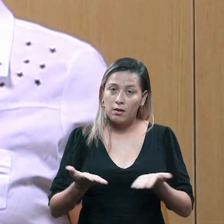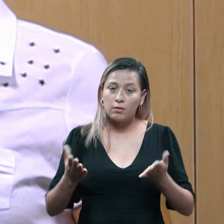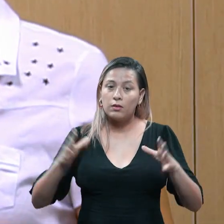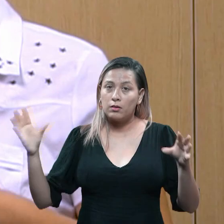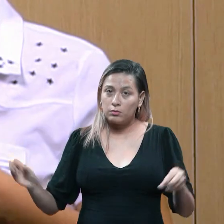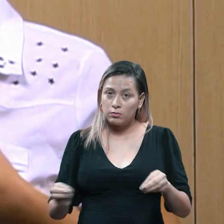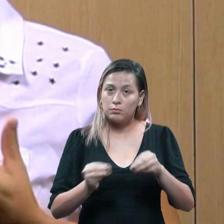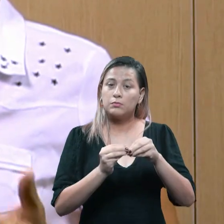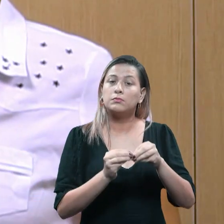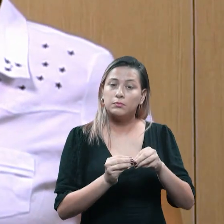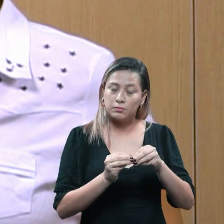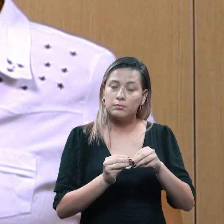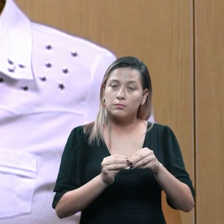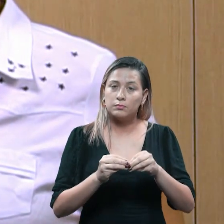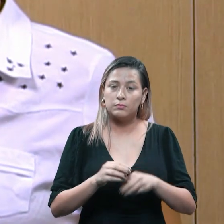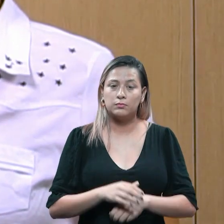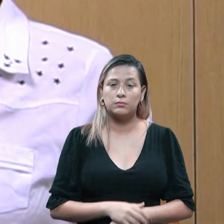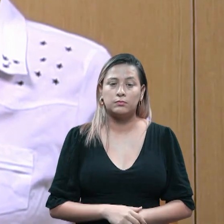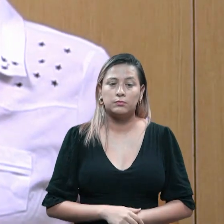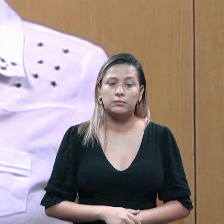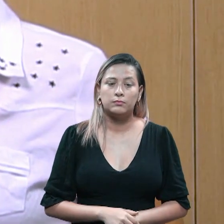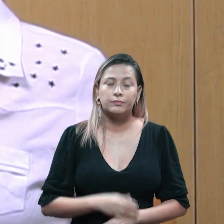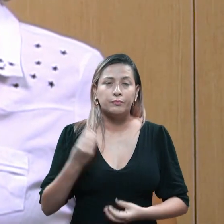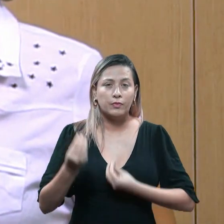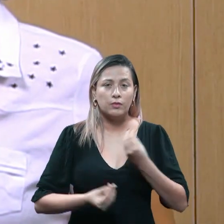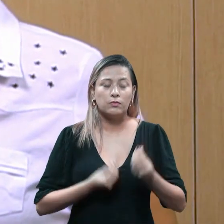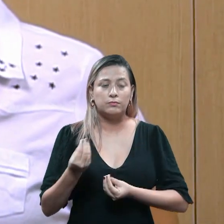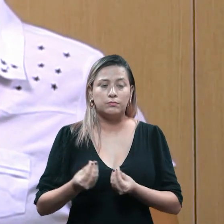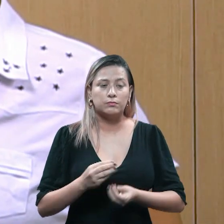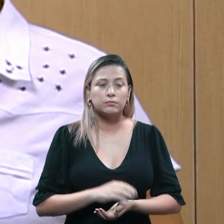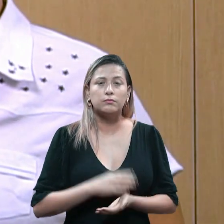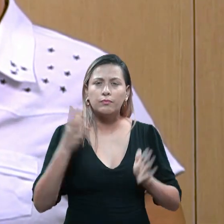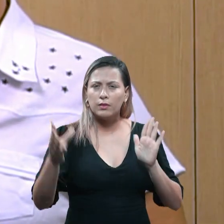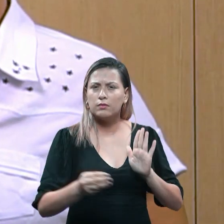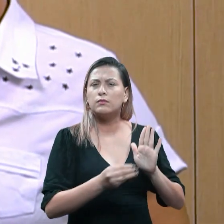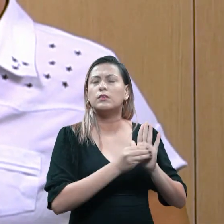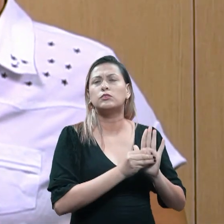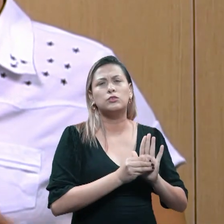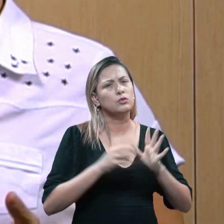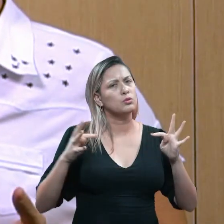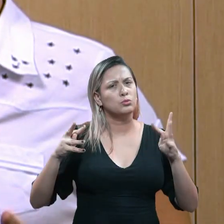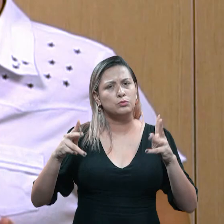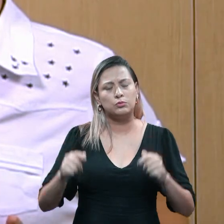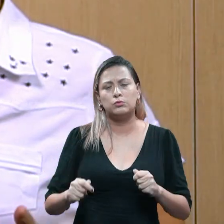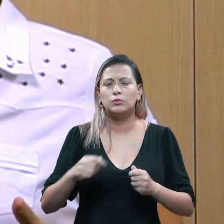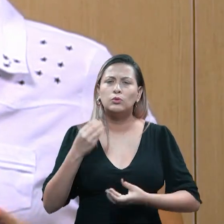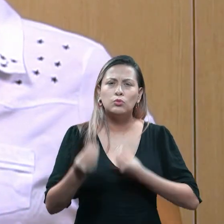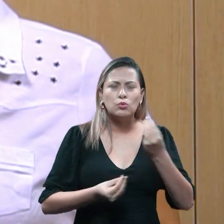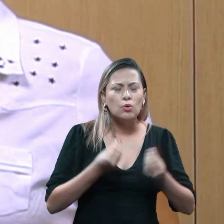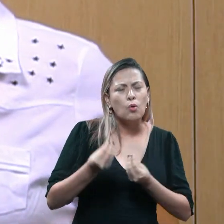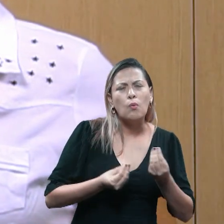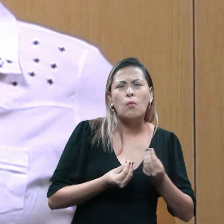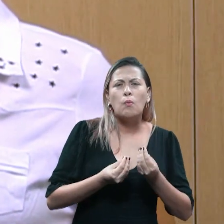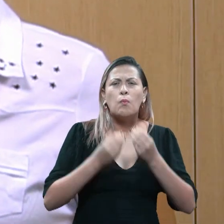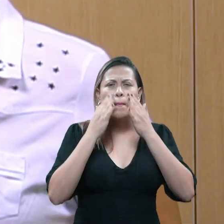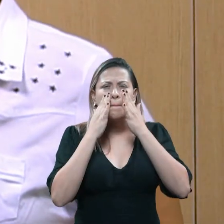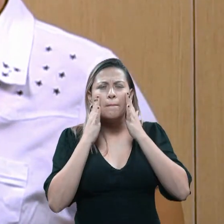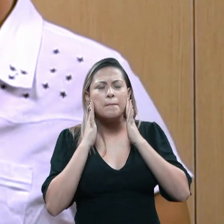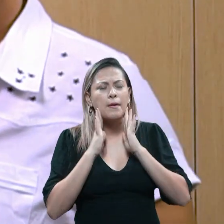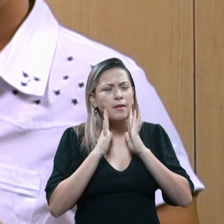complementar a ficha de anamnese, registrando todo o processo. A condição da pele na